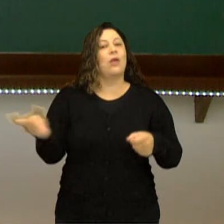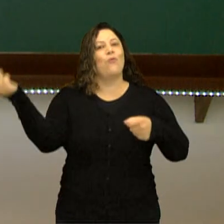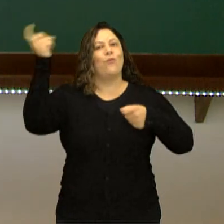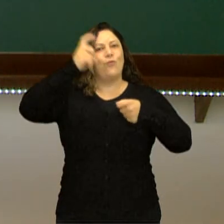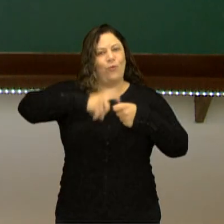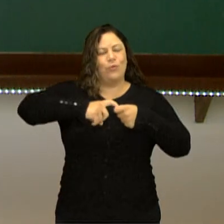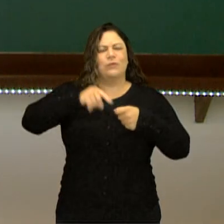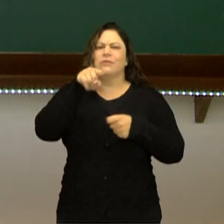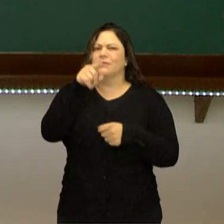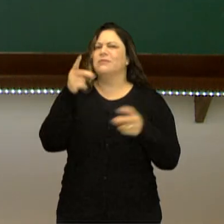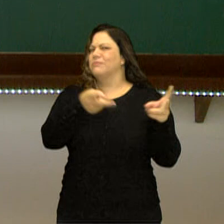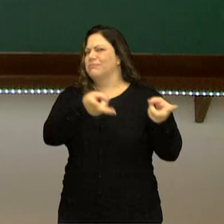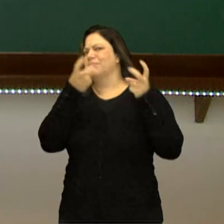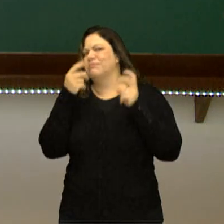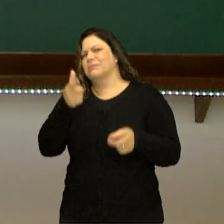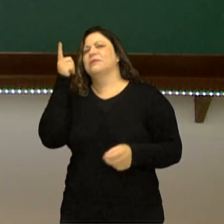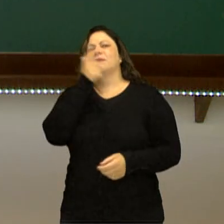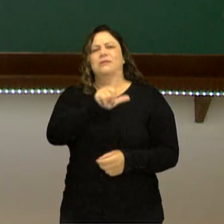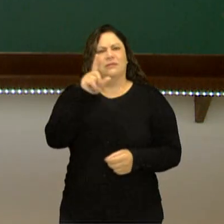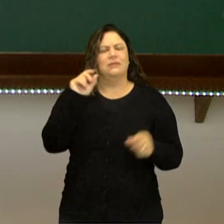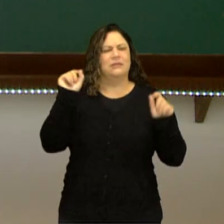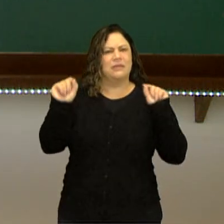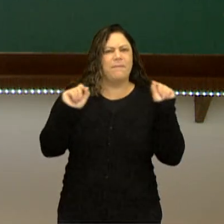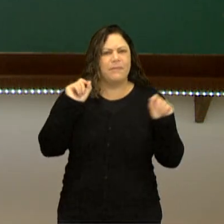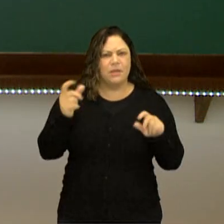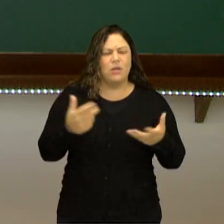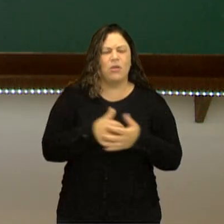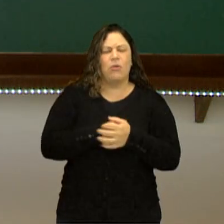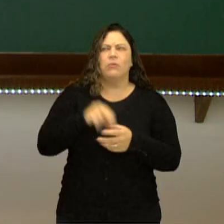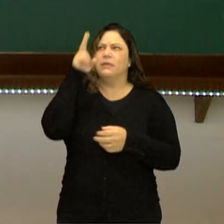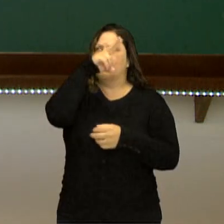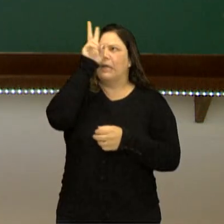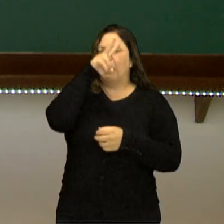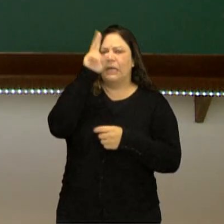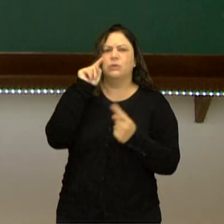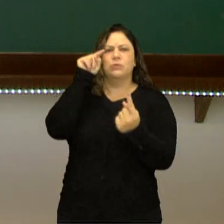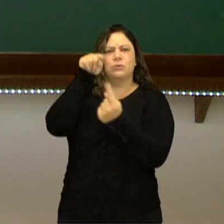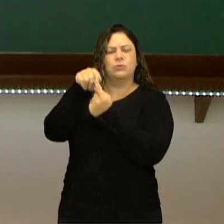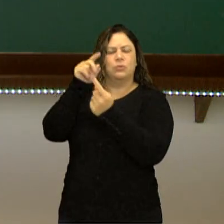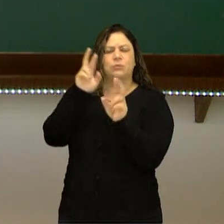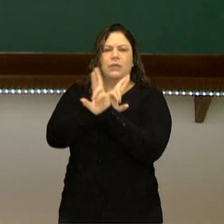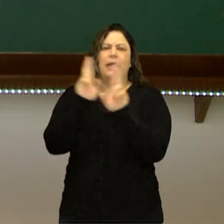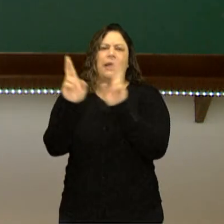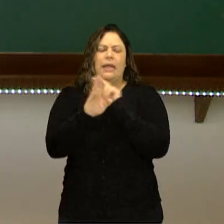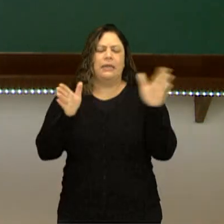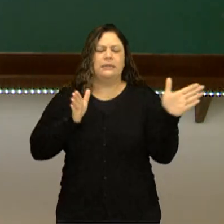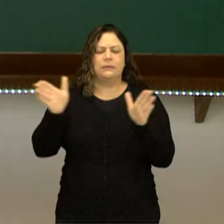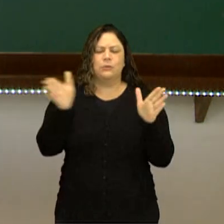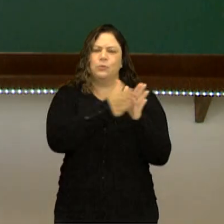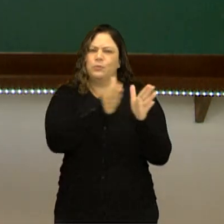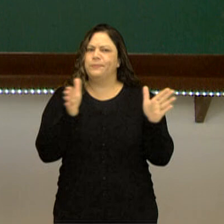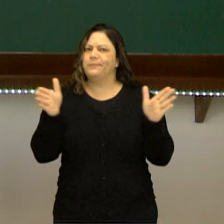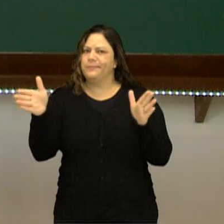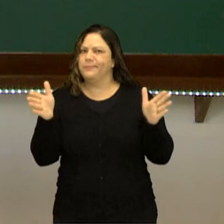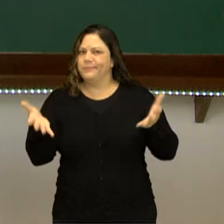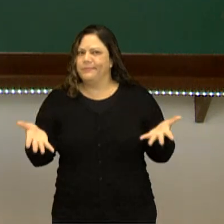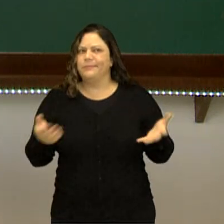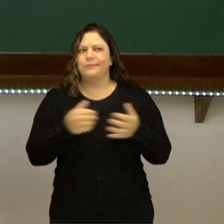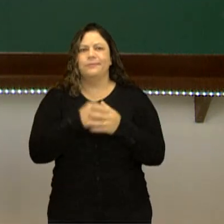Voltamos. Conseguiu perceber algum elemento na história que podemos identificar a relação temporal?